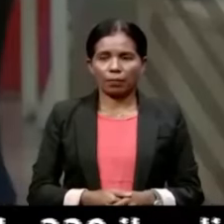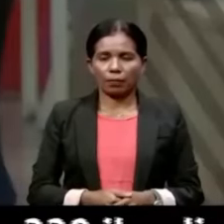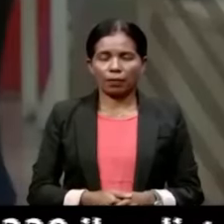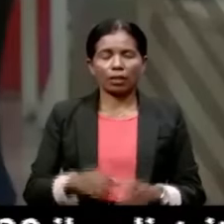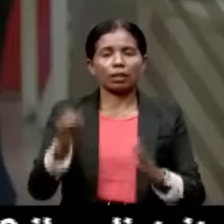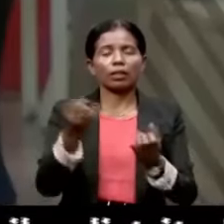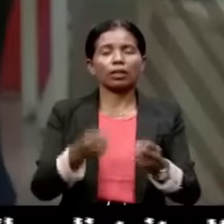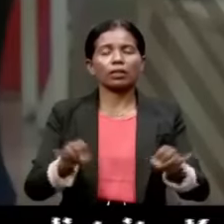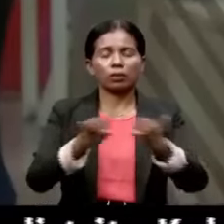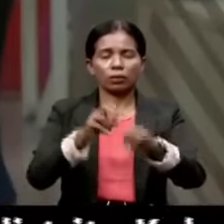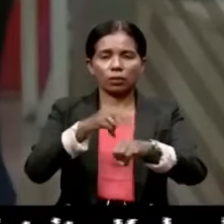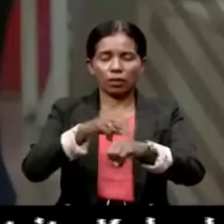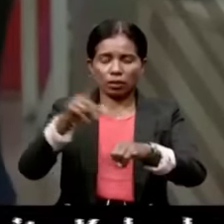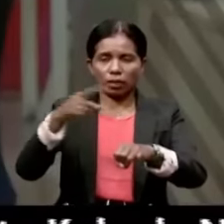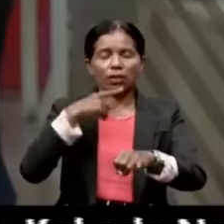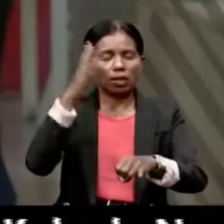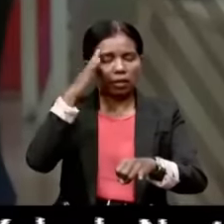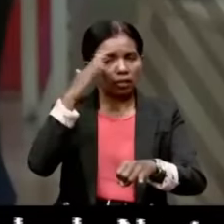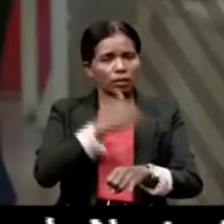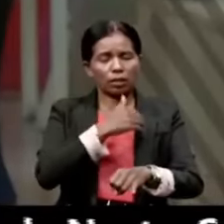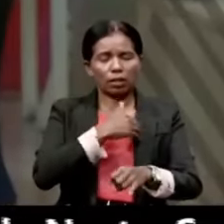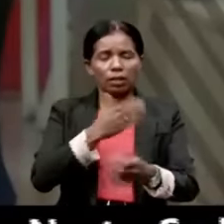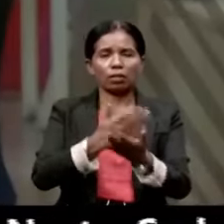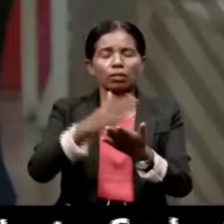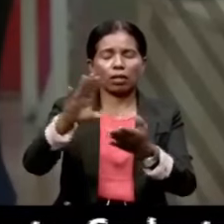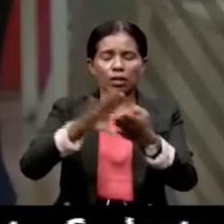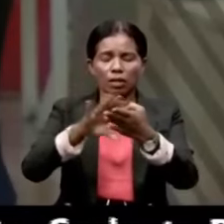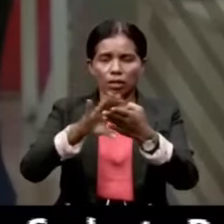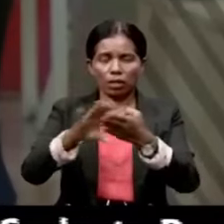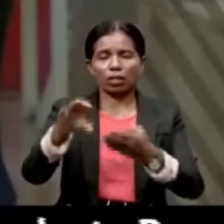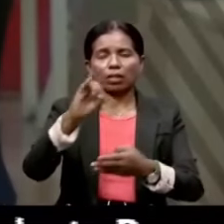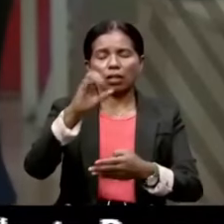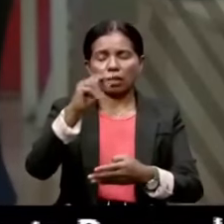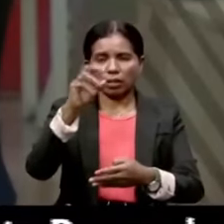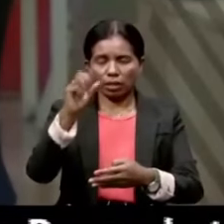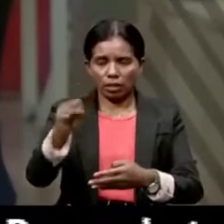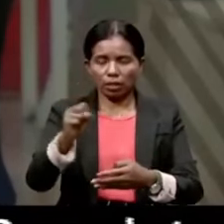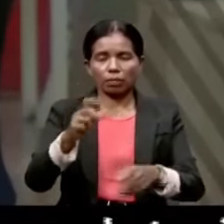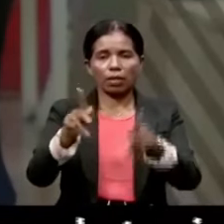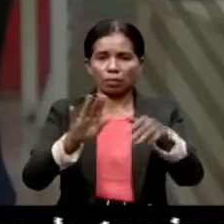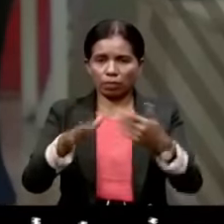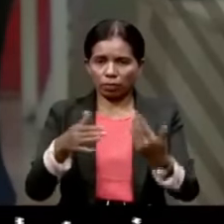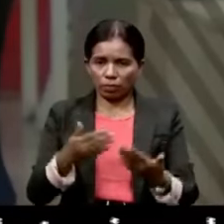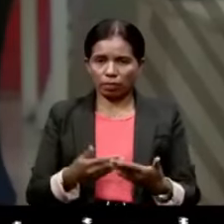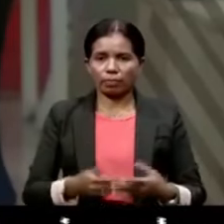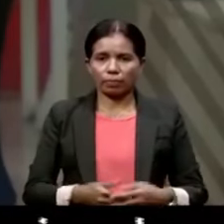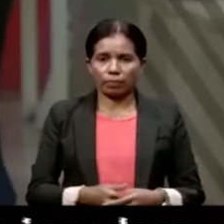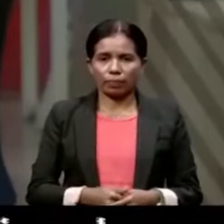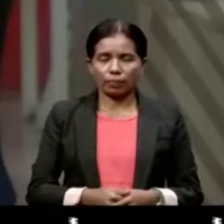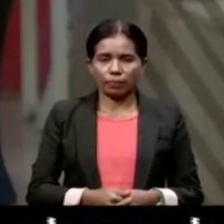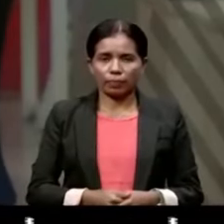Instituto Nacional de Segurança Social reconhece cidadão que atribui cartão de identidade de segurança social para beneficiários.